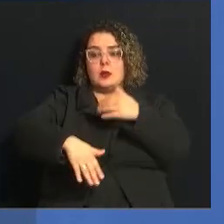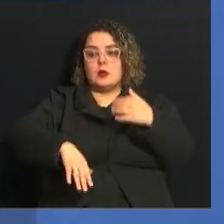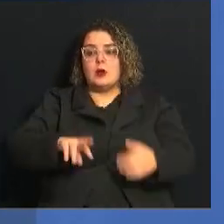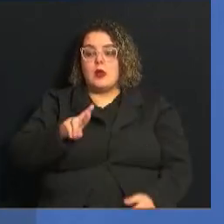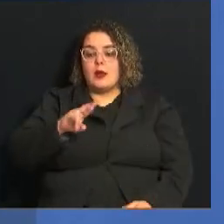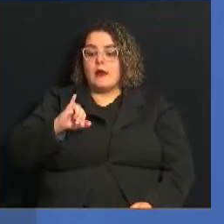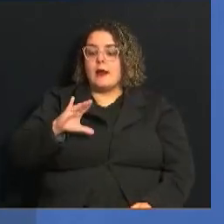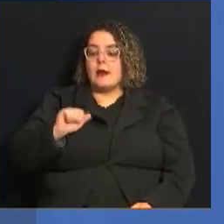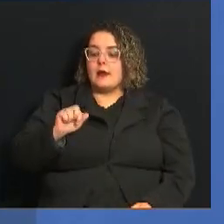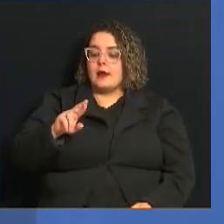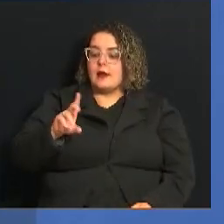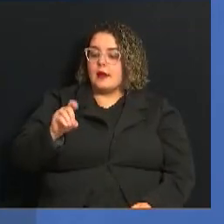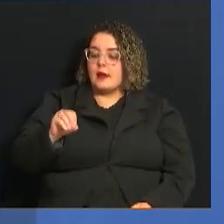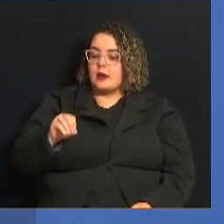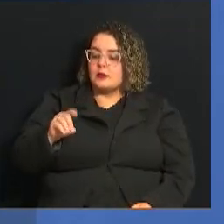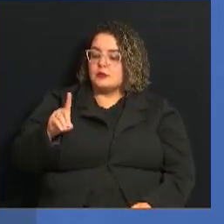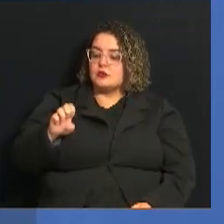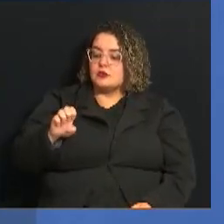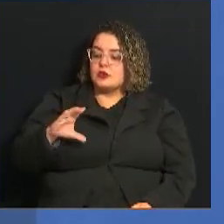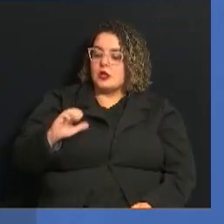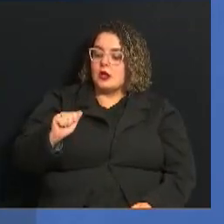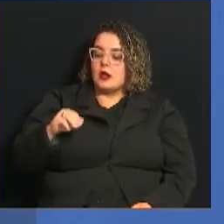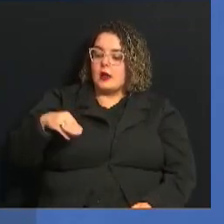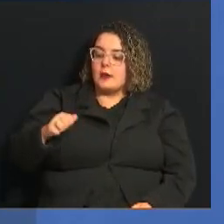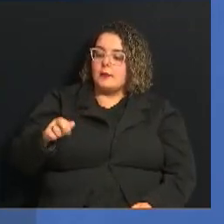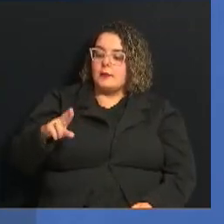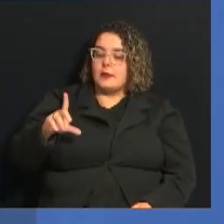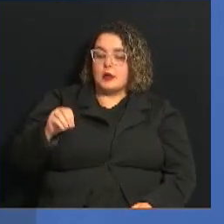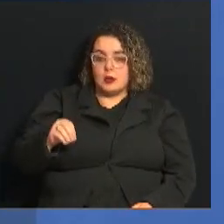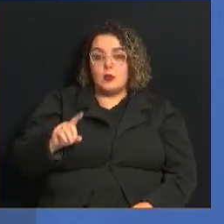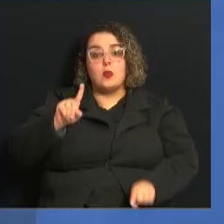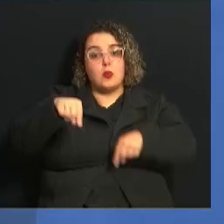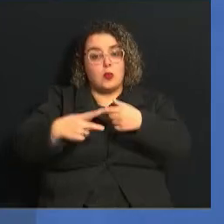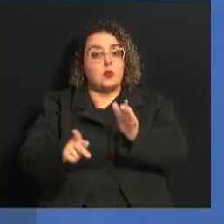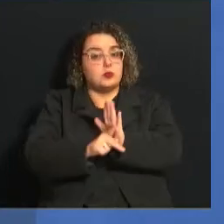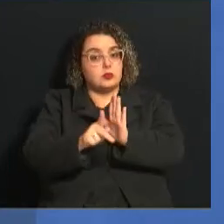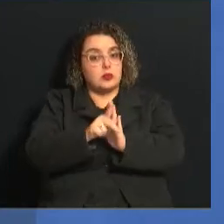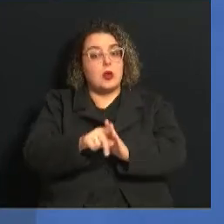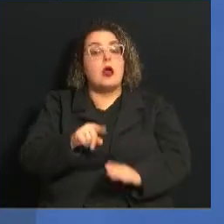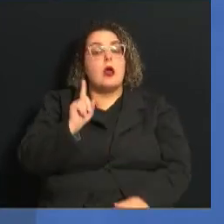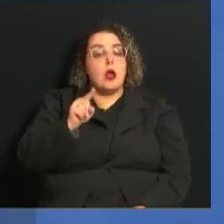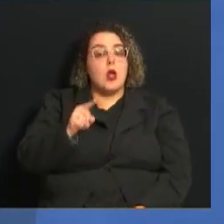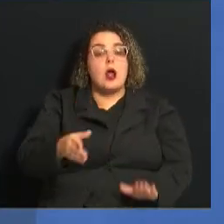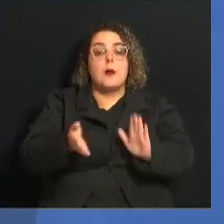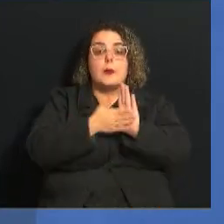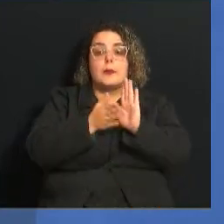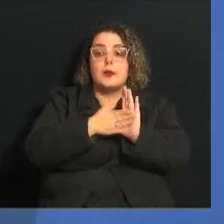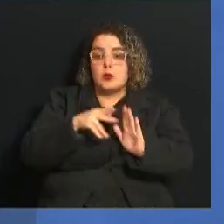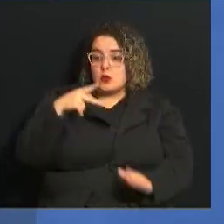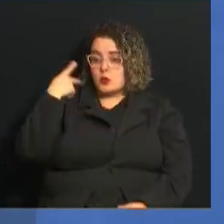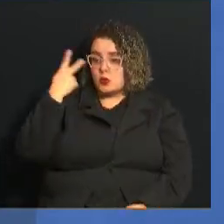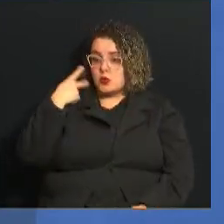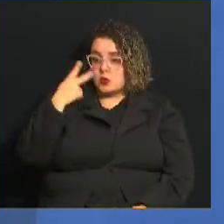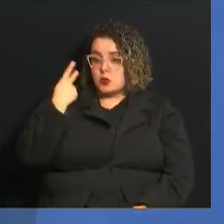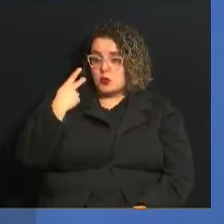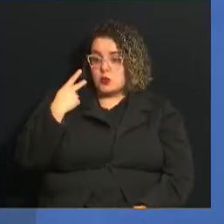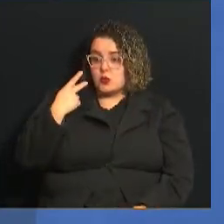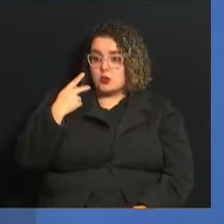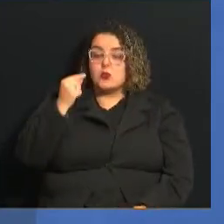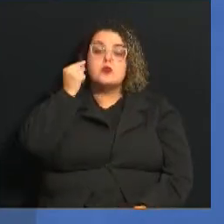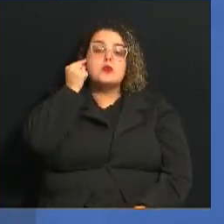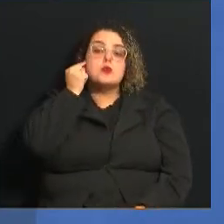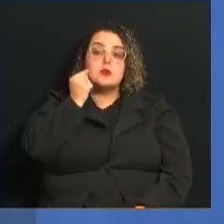Ricardo de Camargo o outro projeto que será analisado pela comissão é a proposta do vereador Marcelo